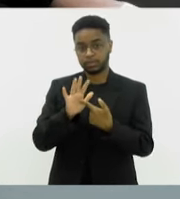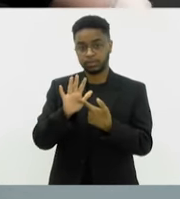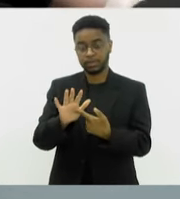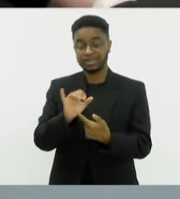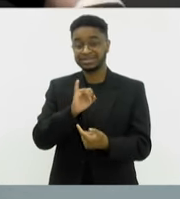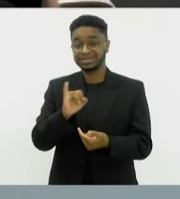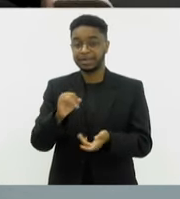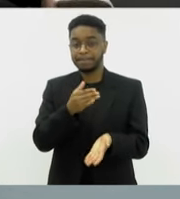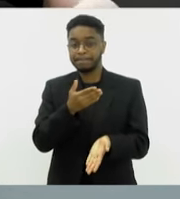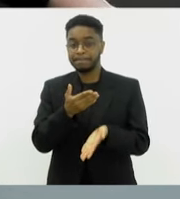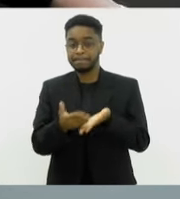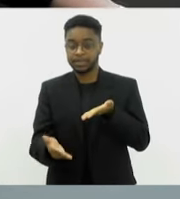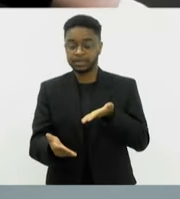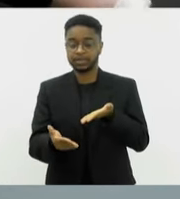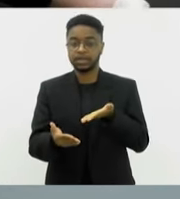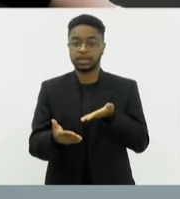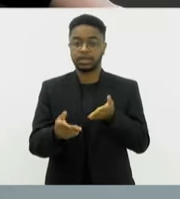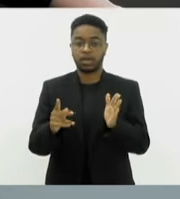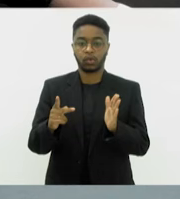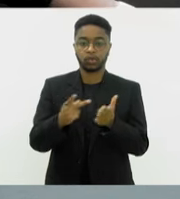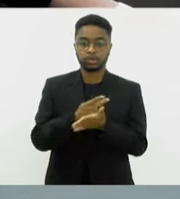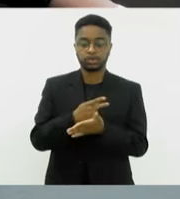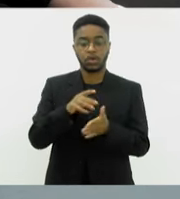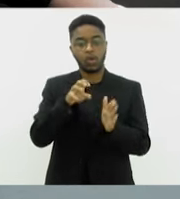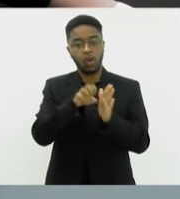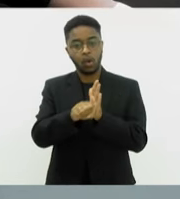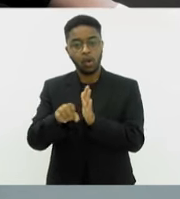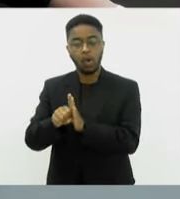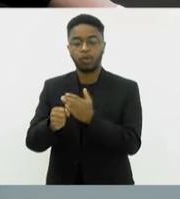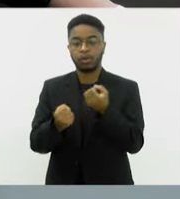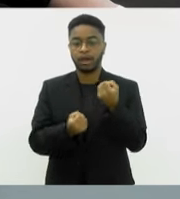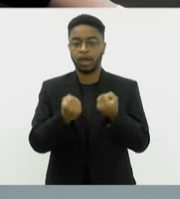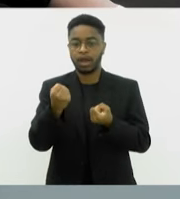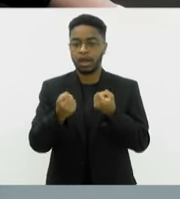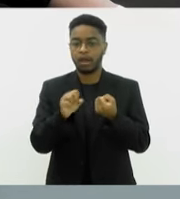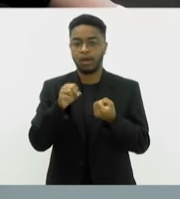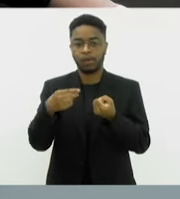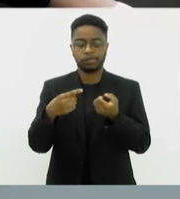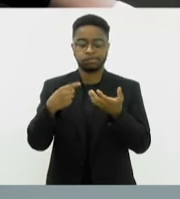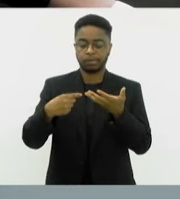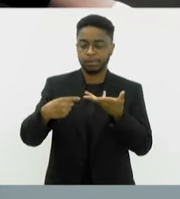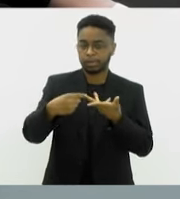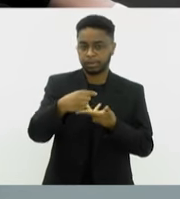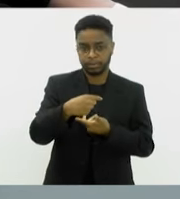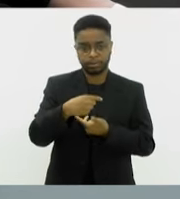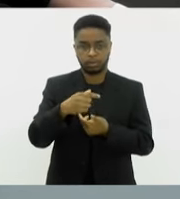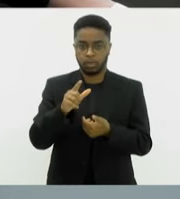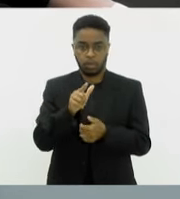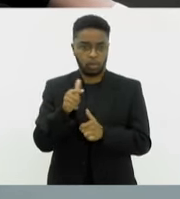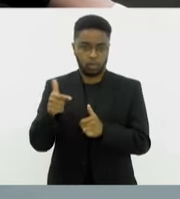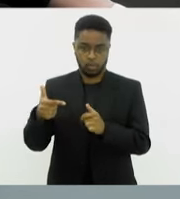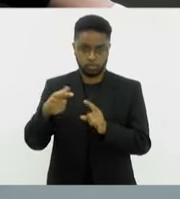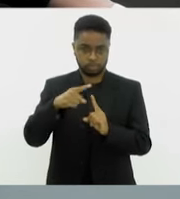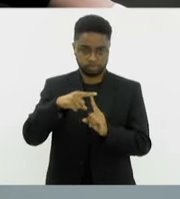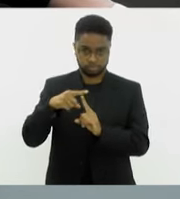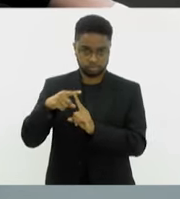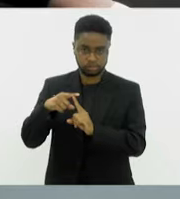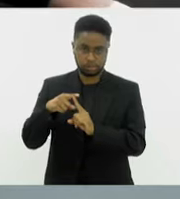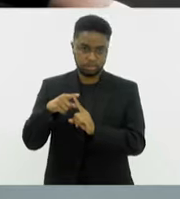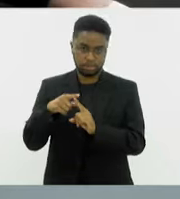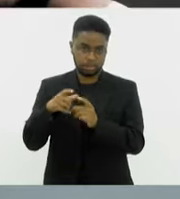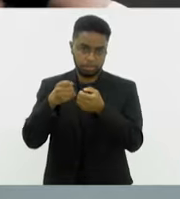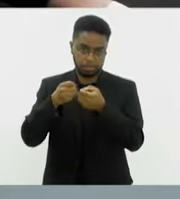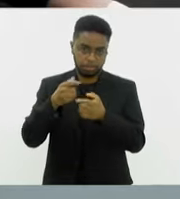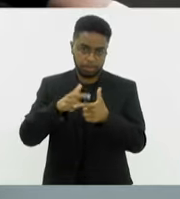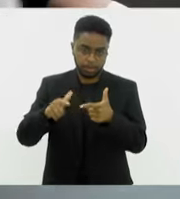perda total do sinistro, roubo, furto, apropriação indébita, estelionato ou qualquer outro